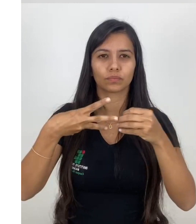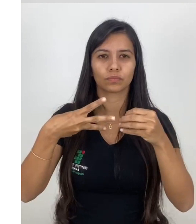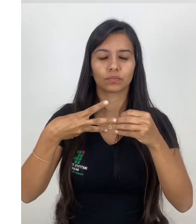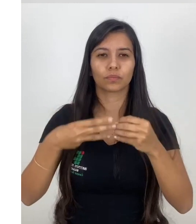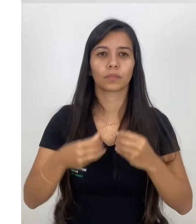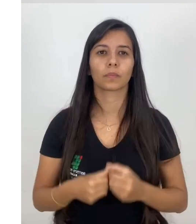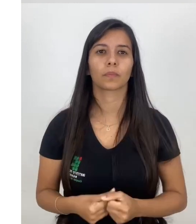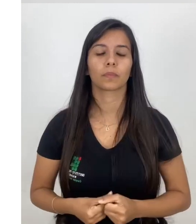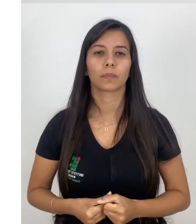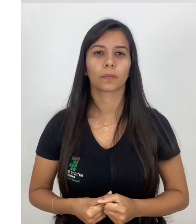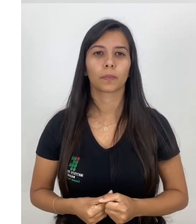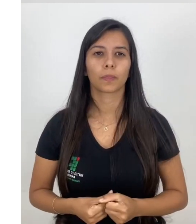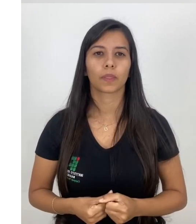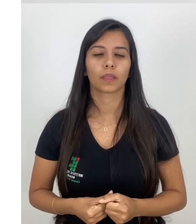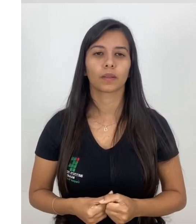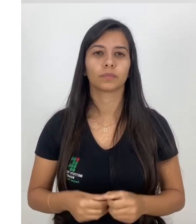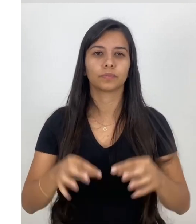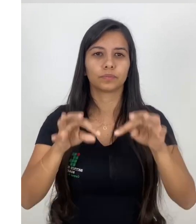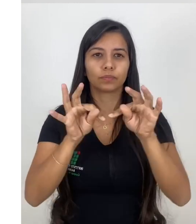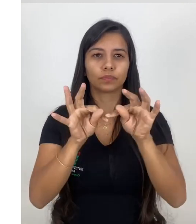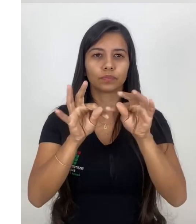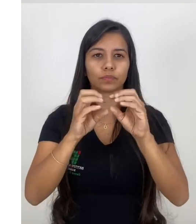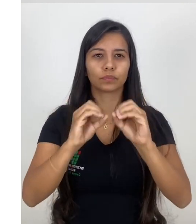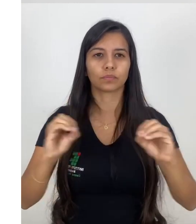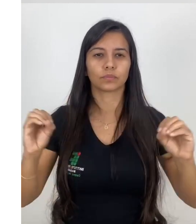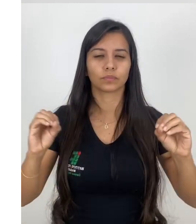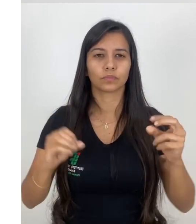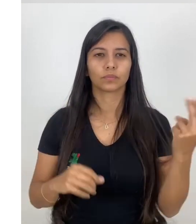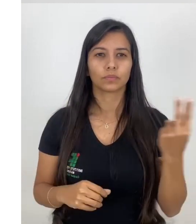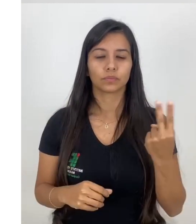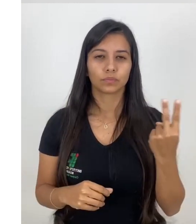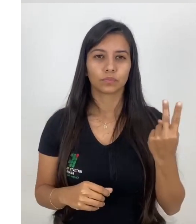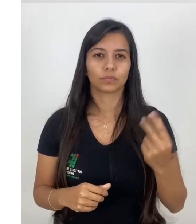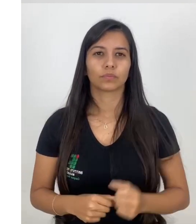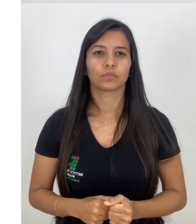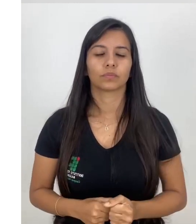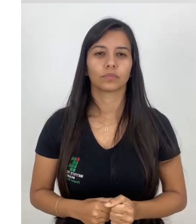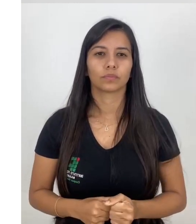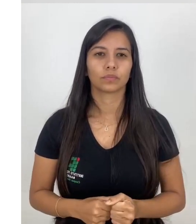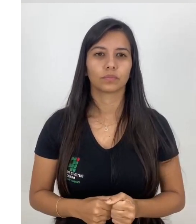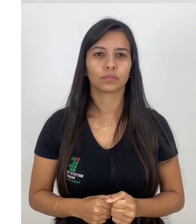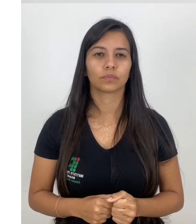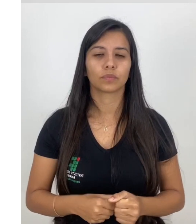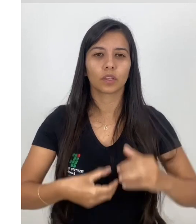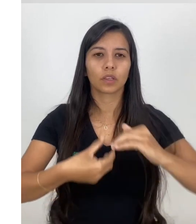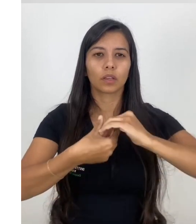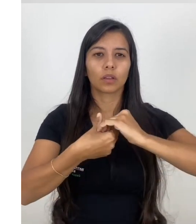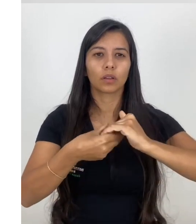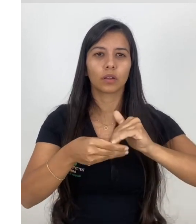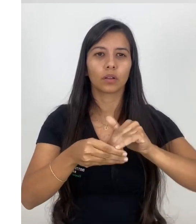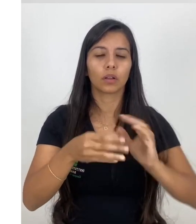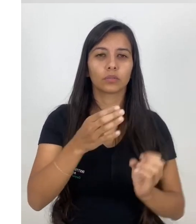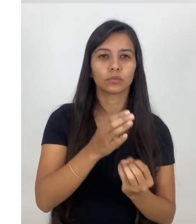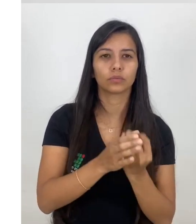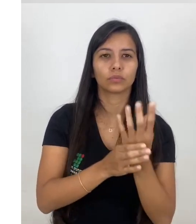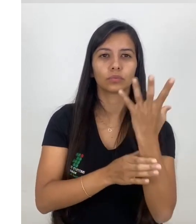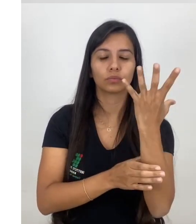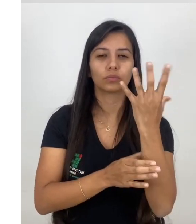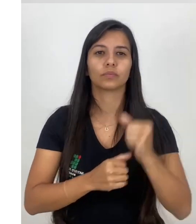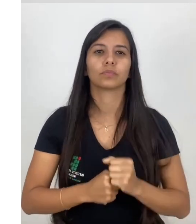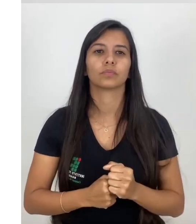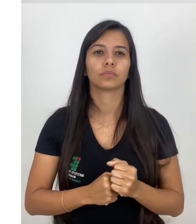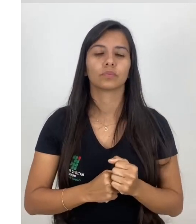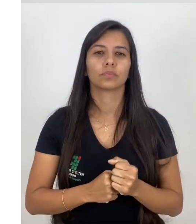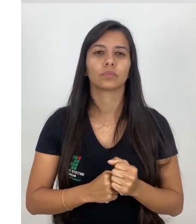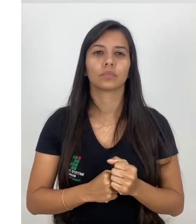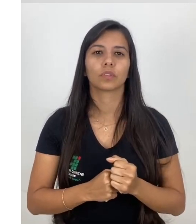Logo em seguida, nós temos a telófase 2, que é quando, né, a carioteca ressurge, acontece a